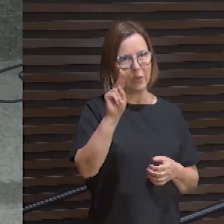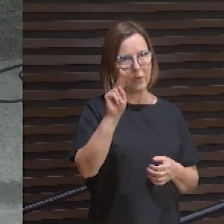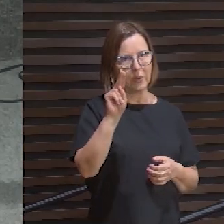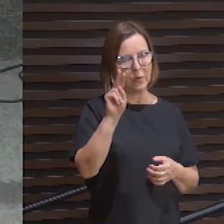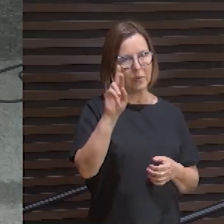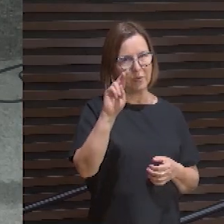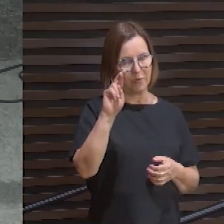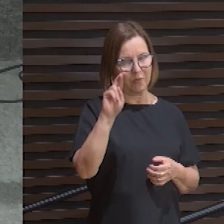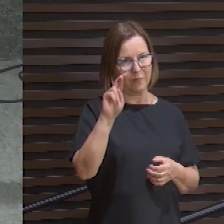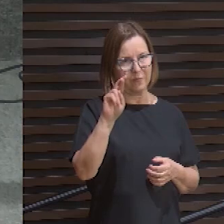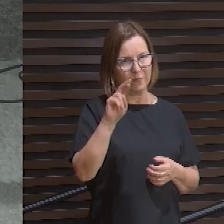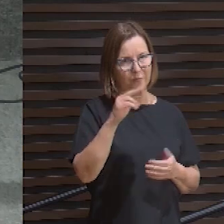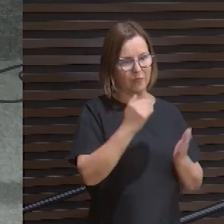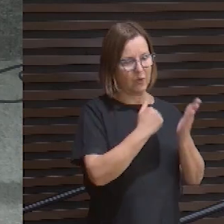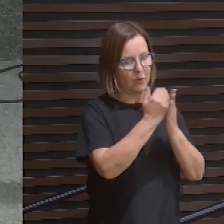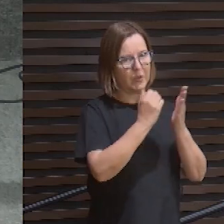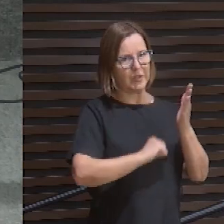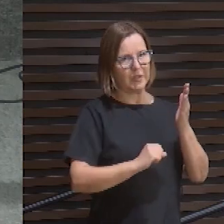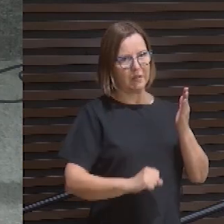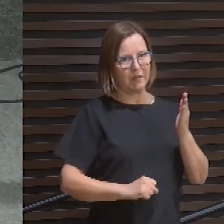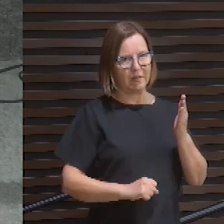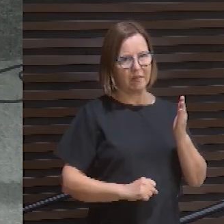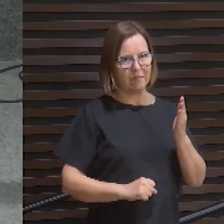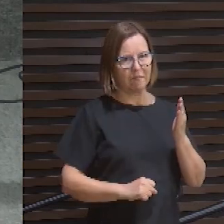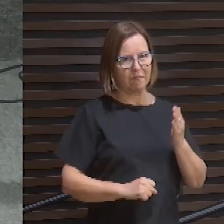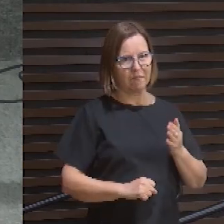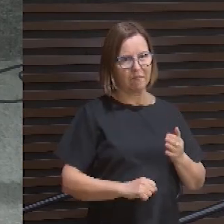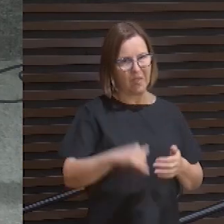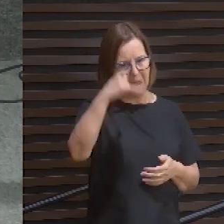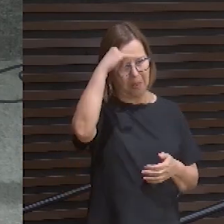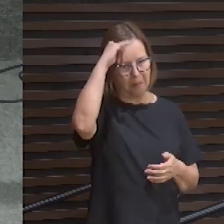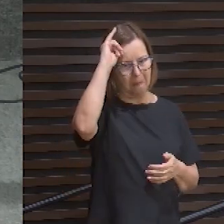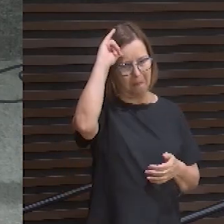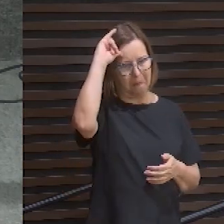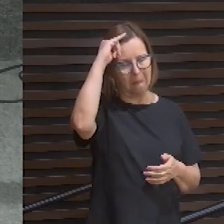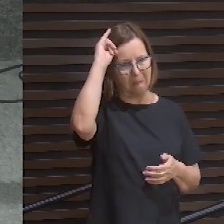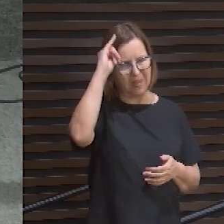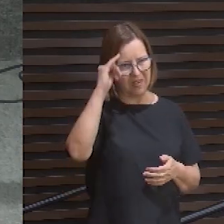matava o bezerro,